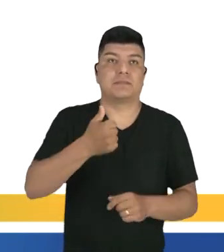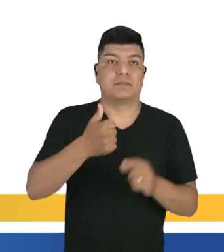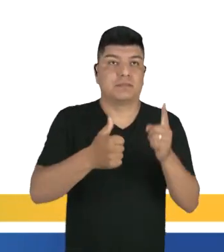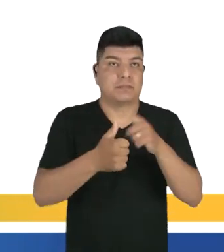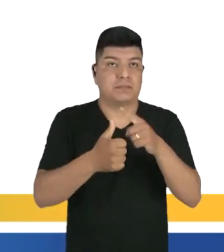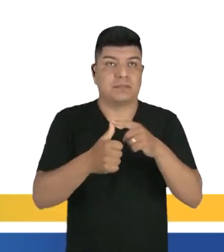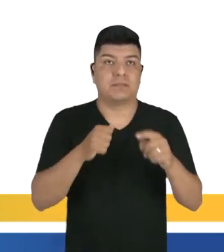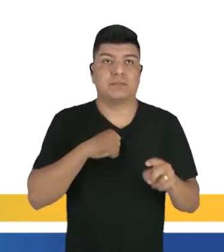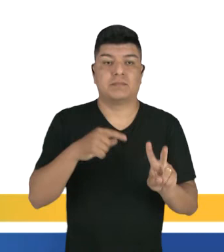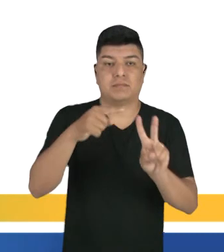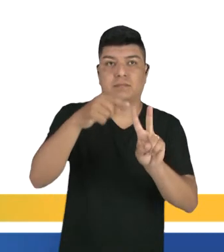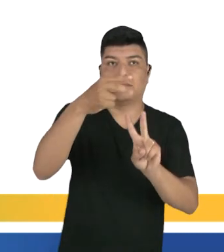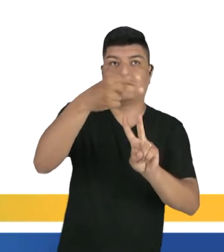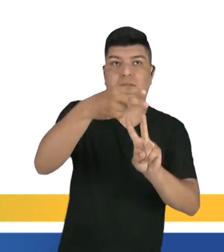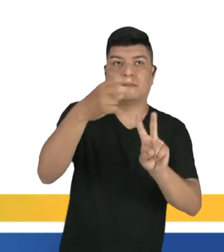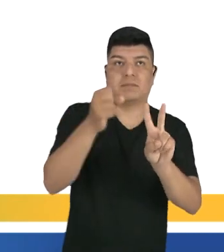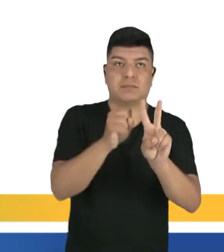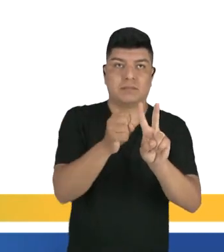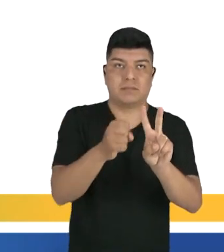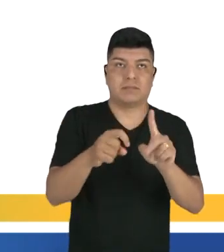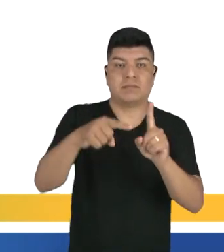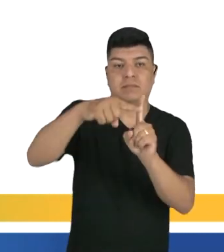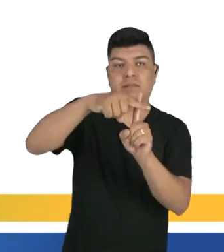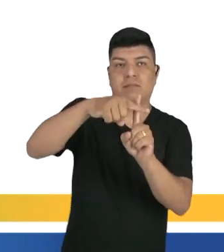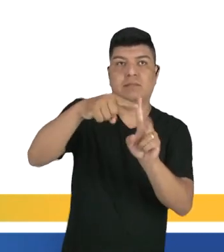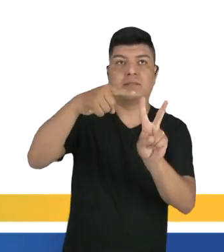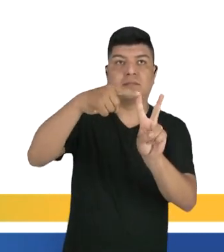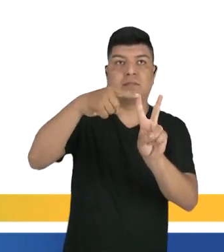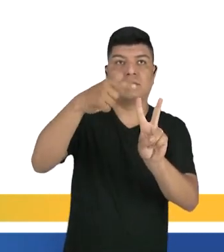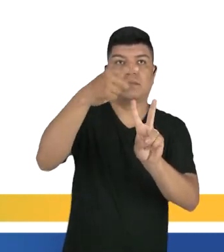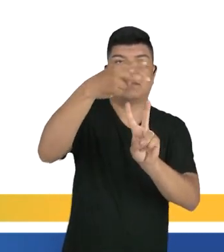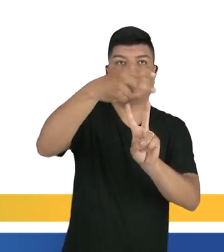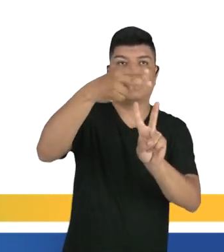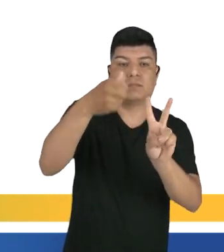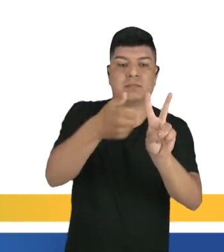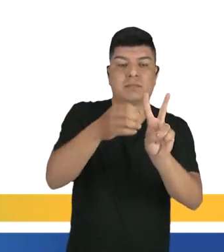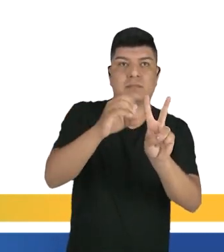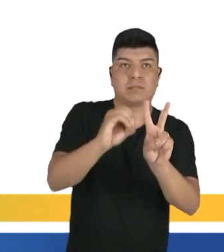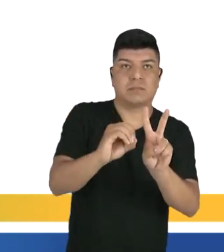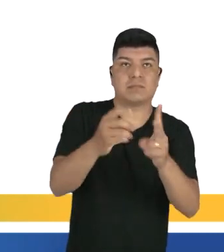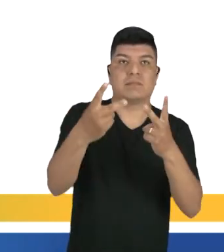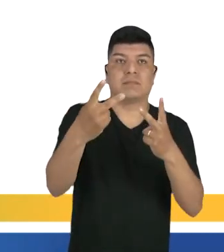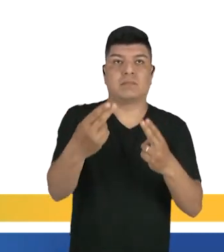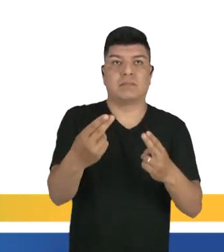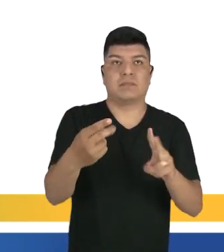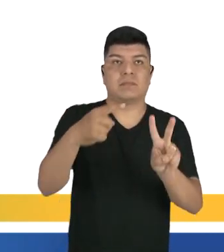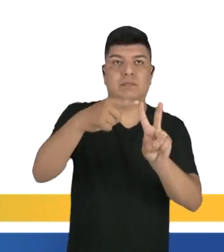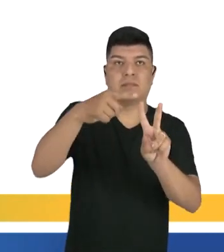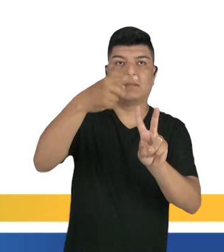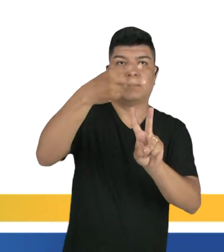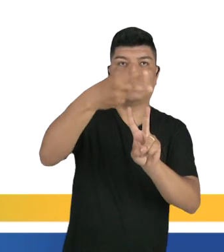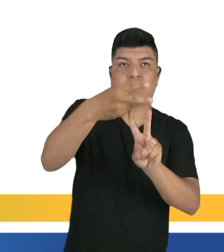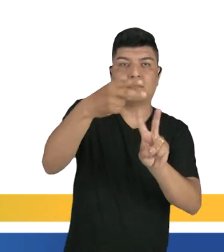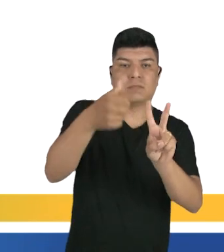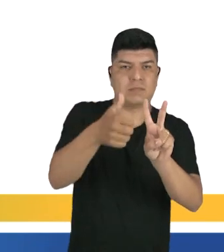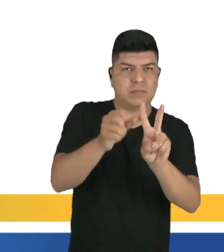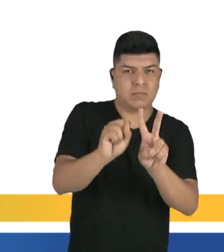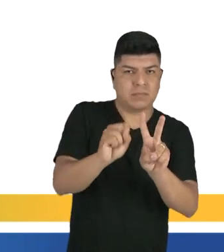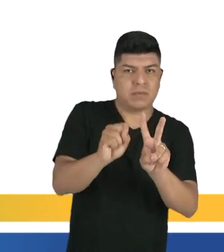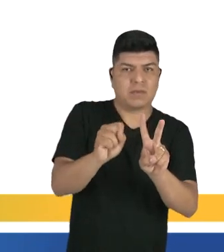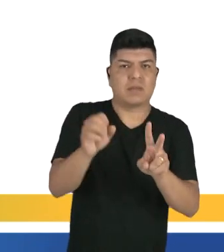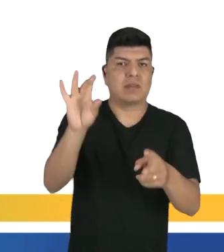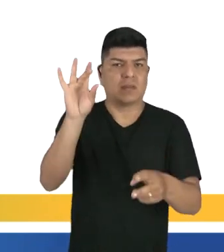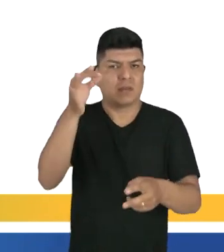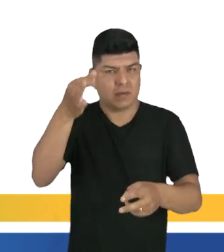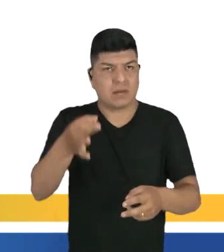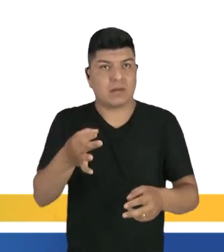raiz quadrada de 8 mais raiz quadrada de 10 igual a raiz quadrada de 18. Será que está correto?